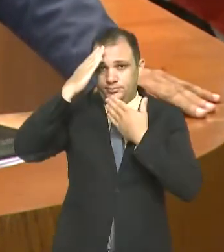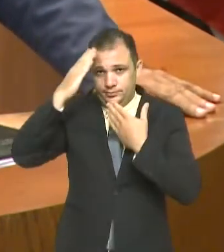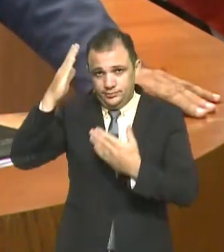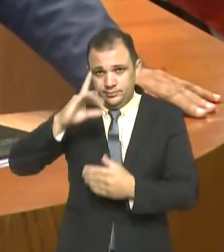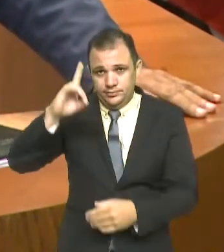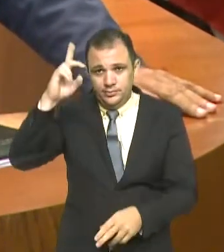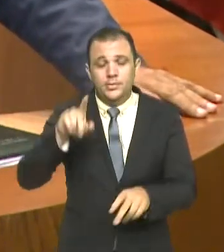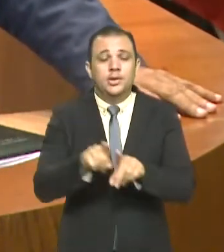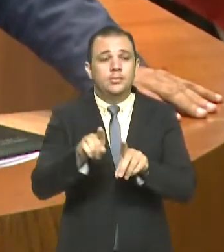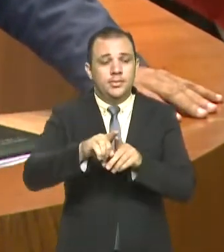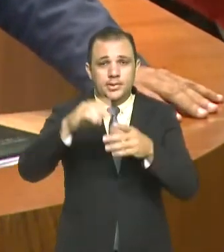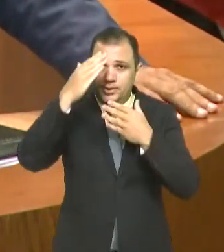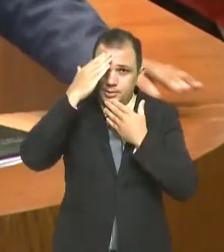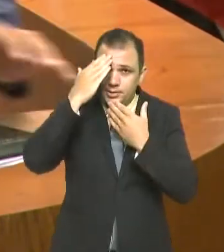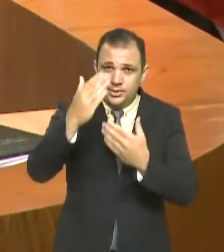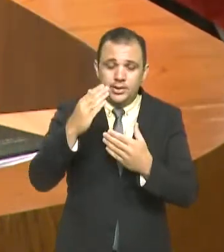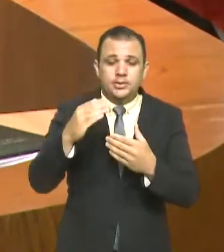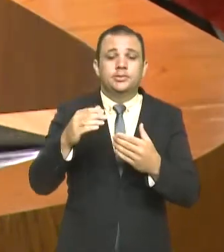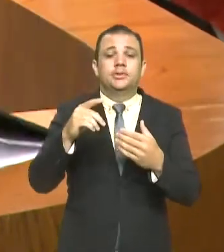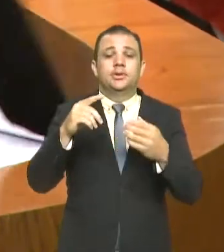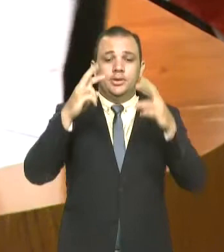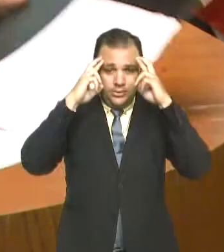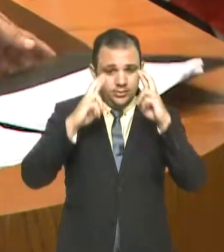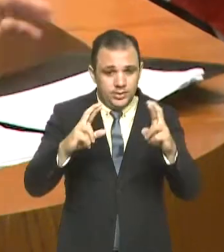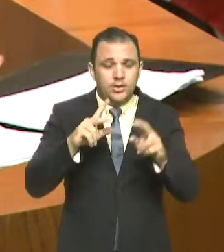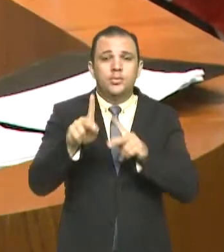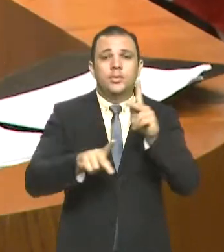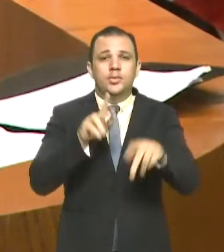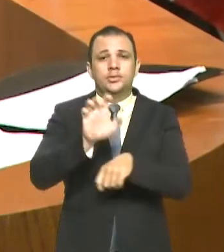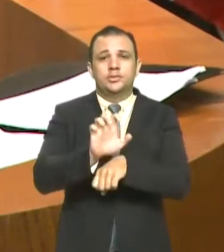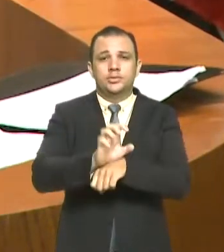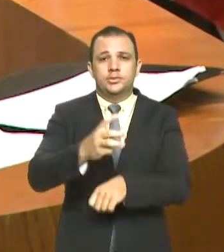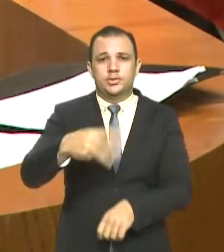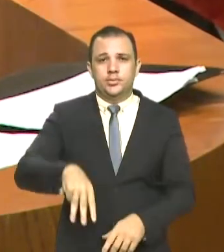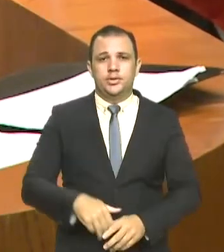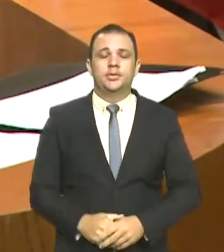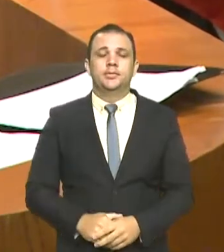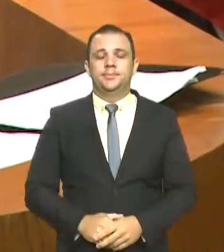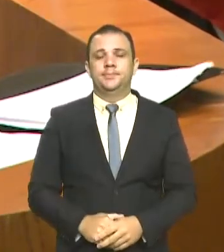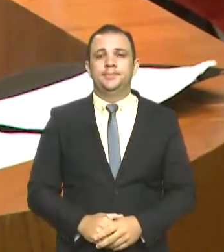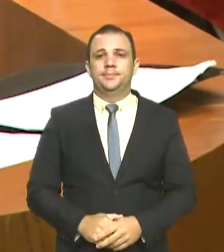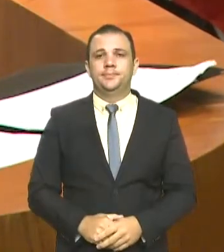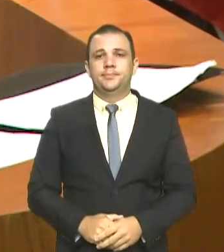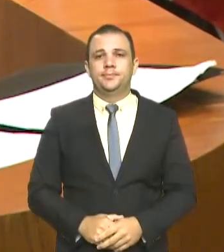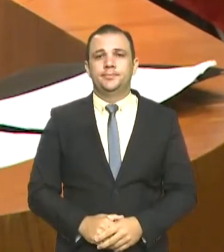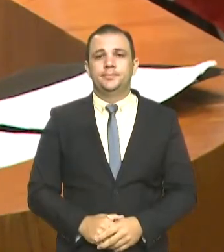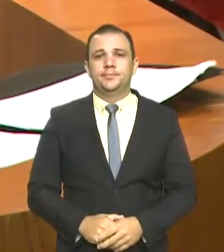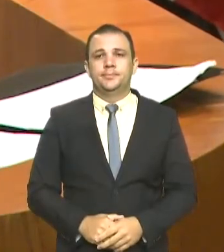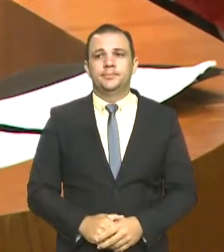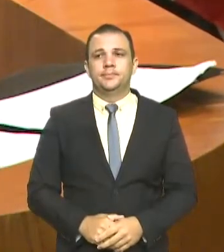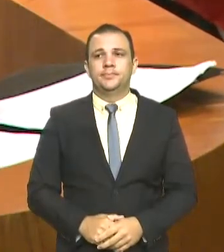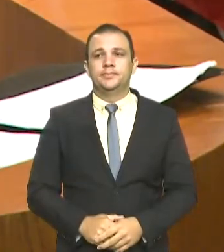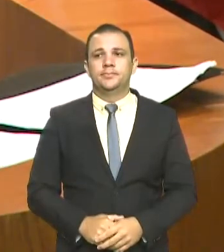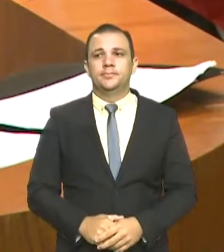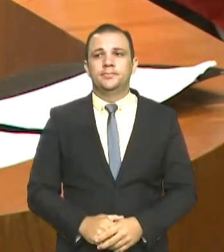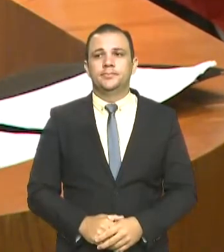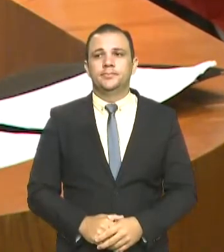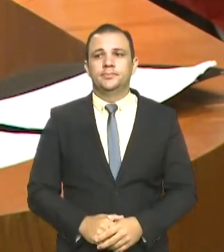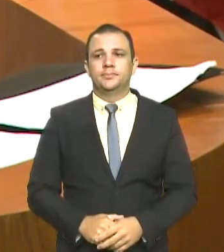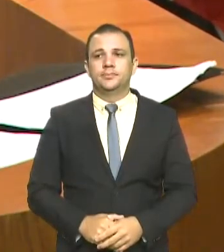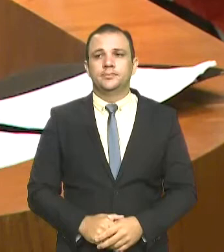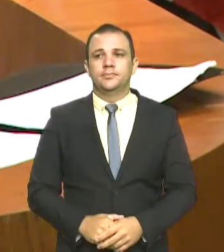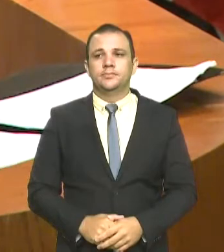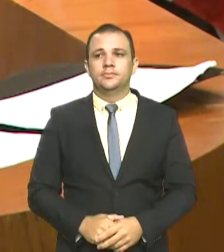respeitando a população do Estado do Maranhão. Senhoras e senhores, quero fazer também um dever de